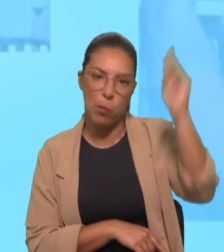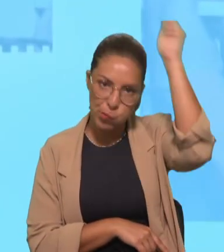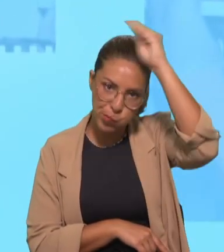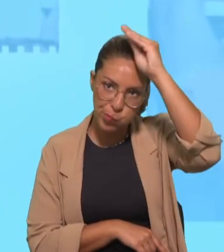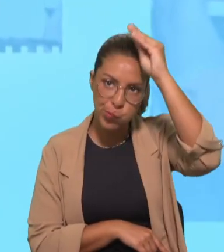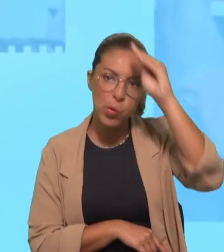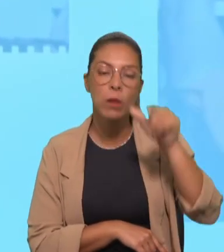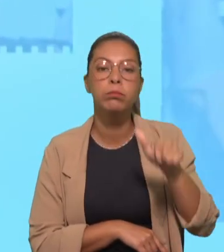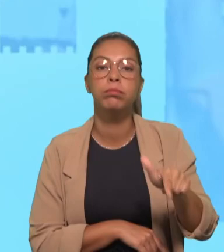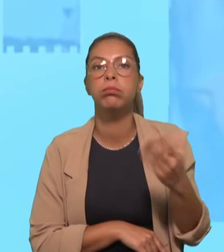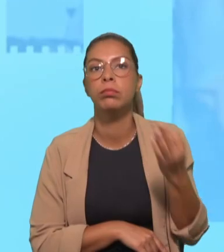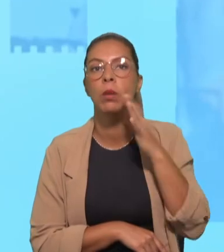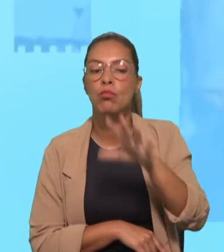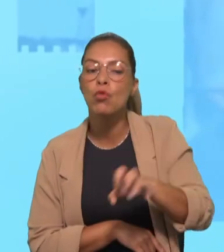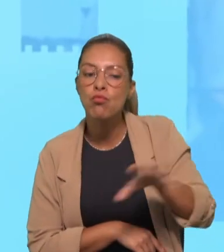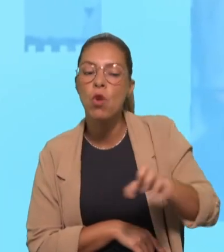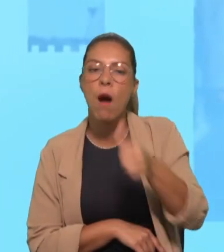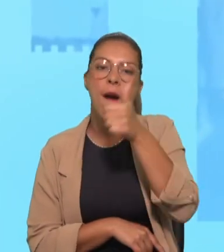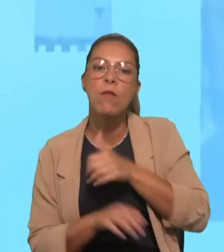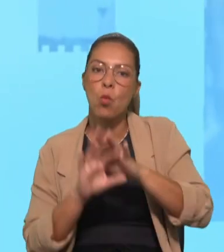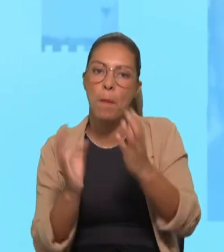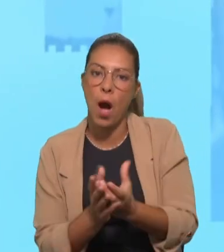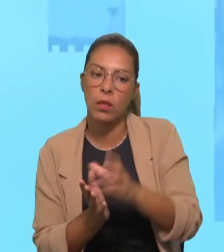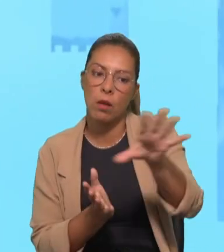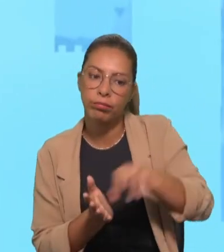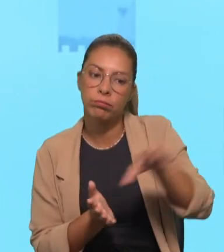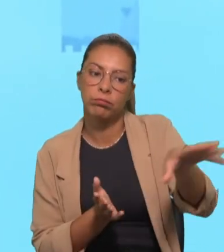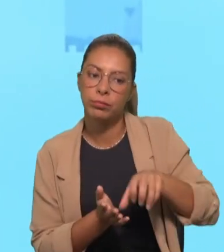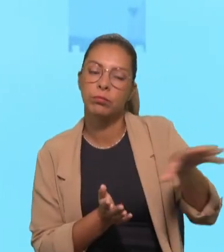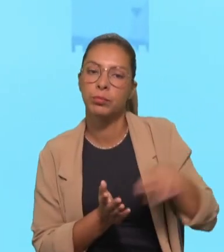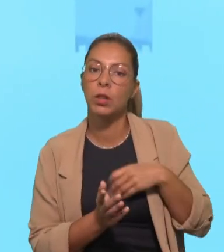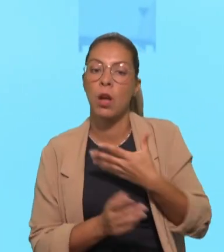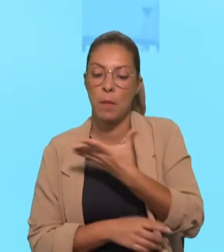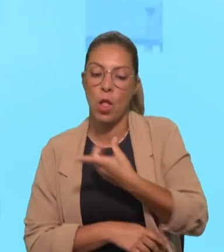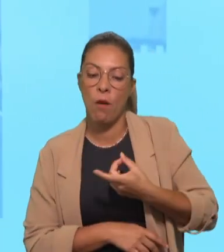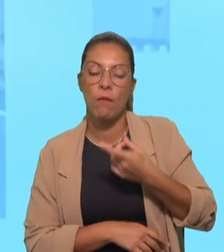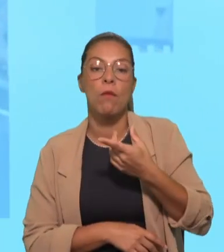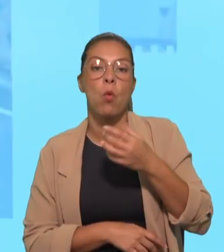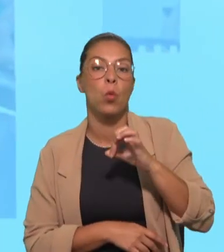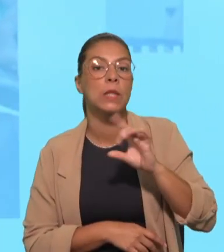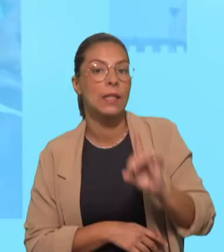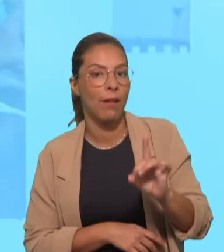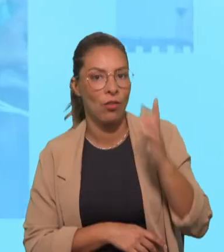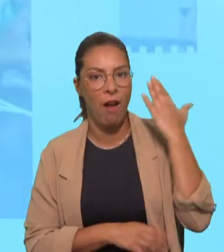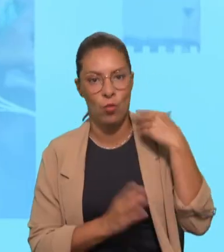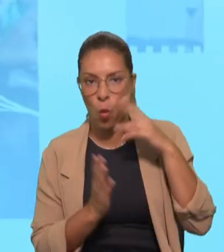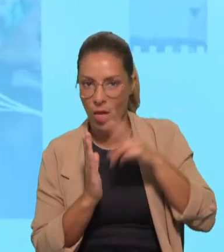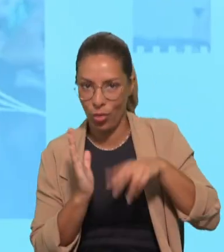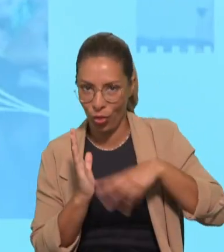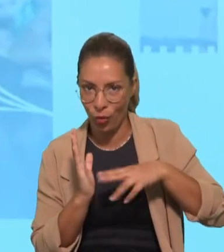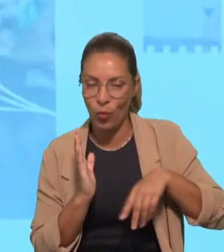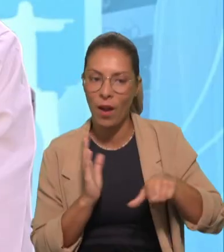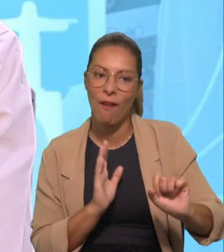jovens participarem na apanha do tomate. Assim foi em 1986, segundo li no portal dos Jovens